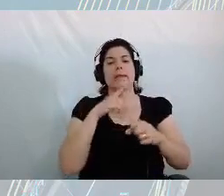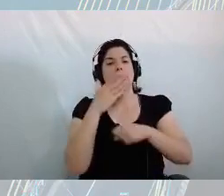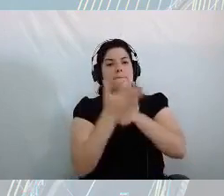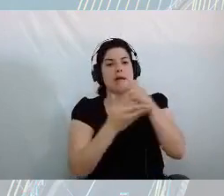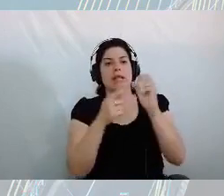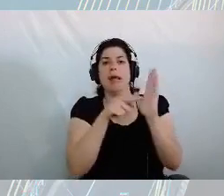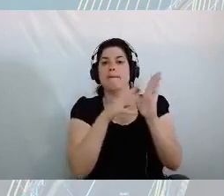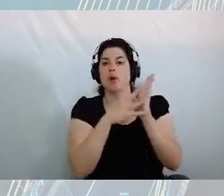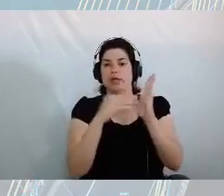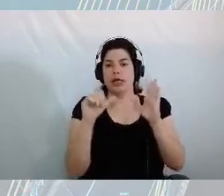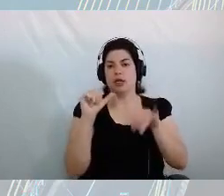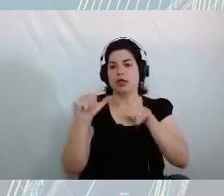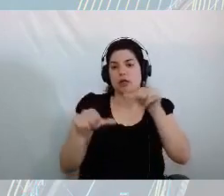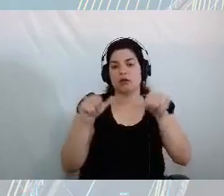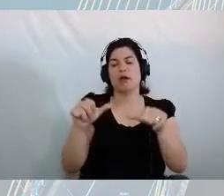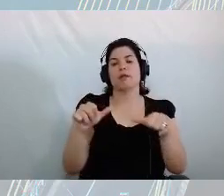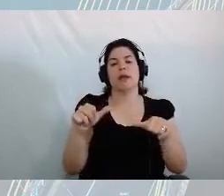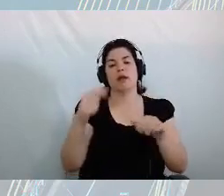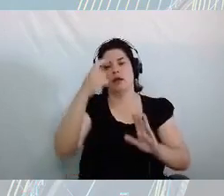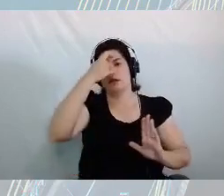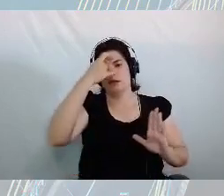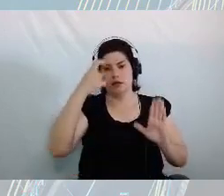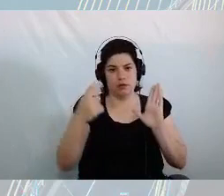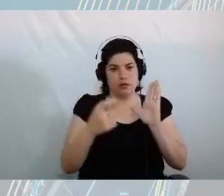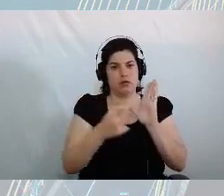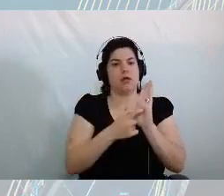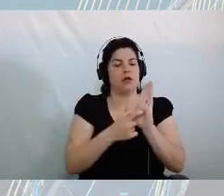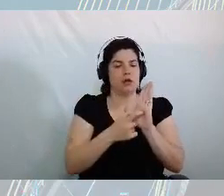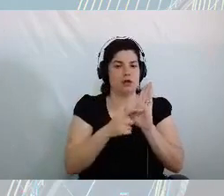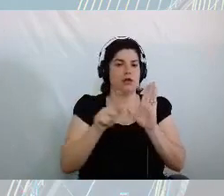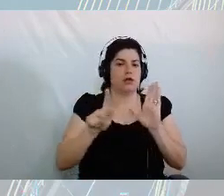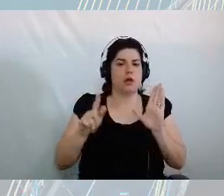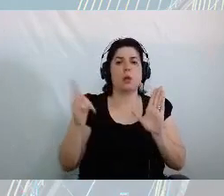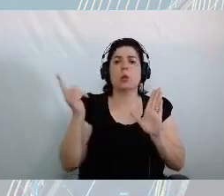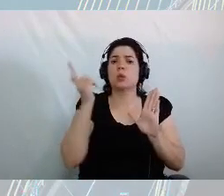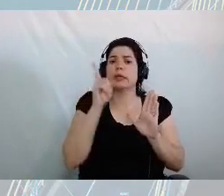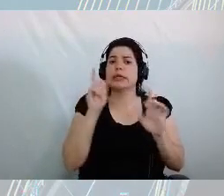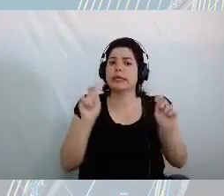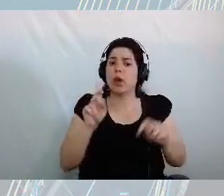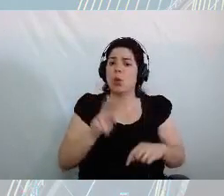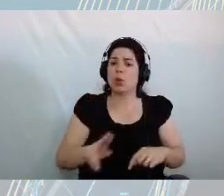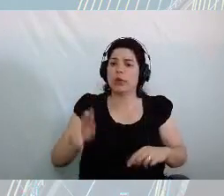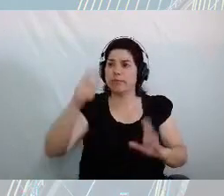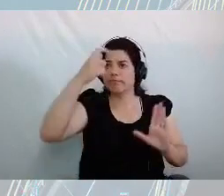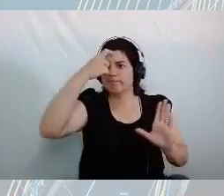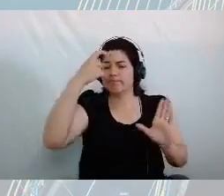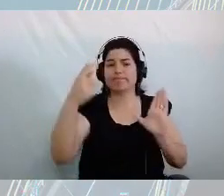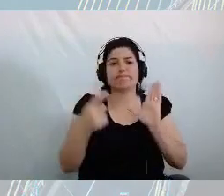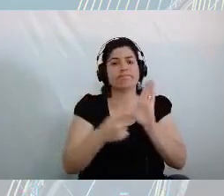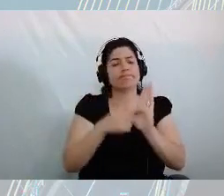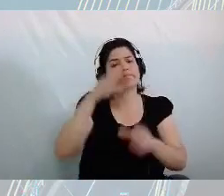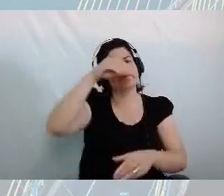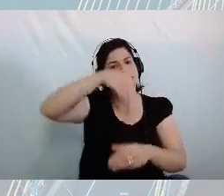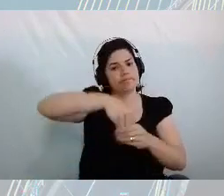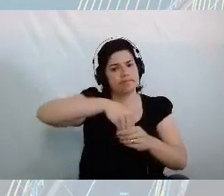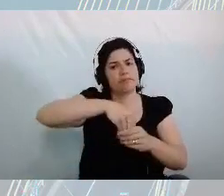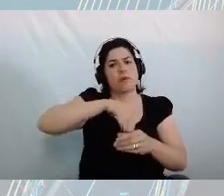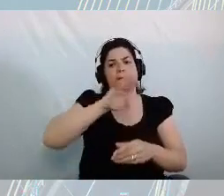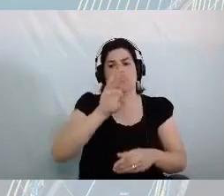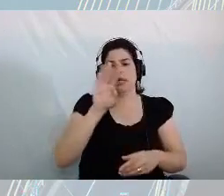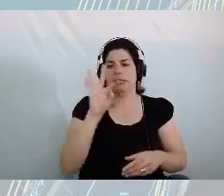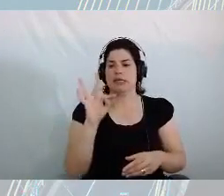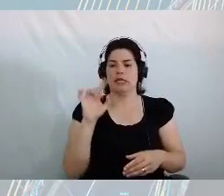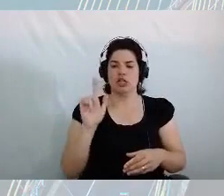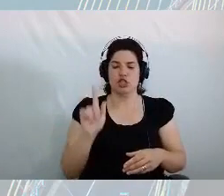em Generative AI, sobre como é que a gente pode escalar o uso de inteligência artificial dentro do BTG Pactual,